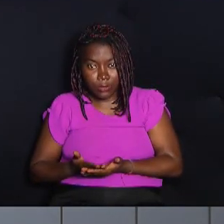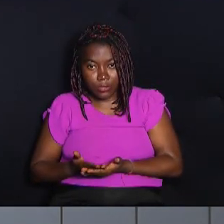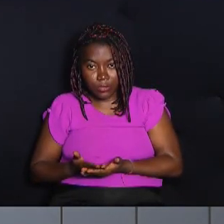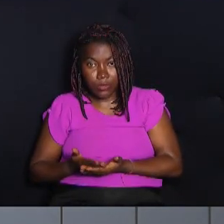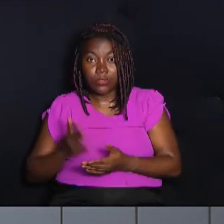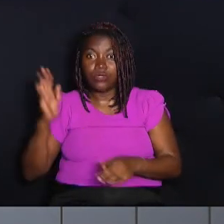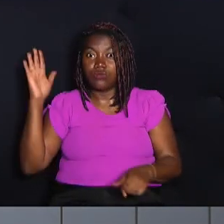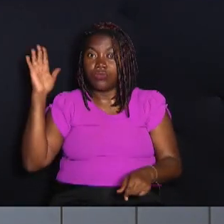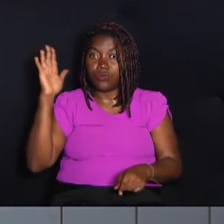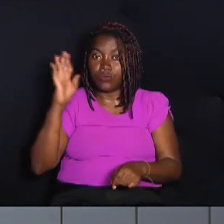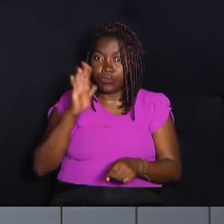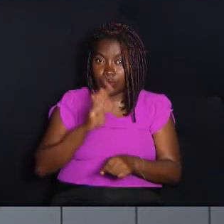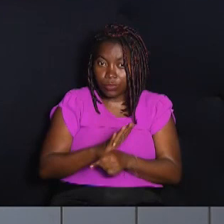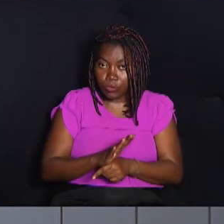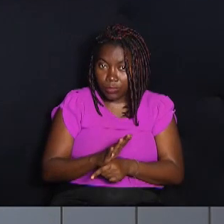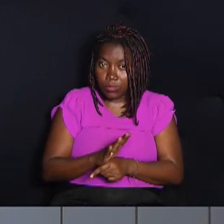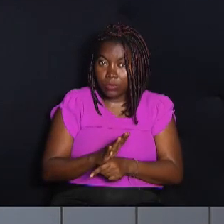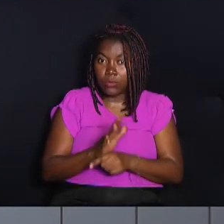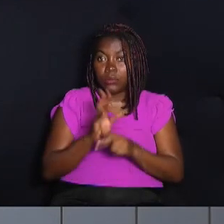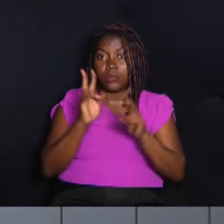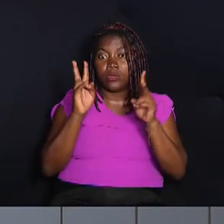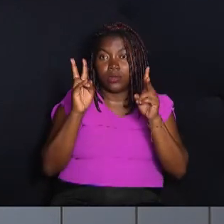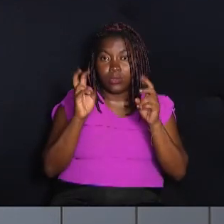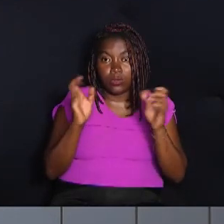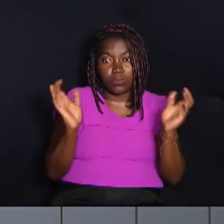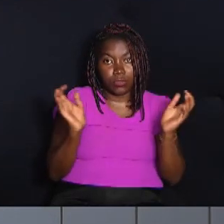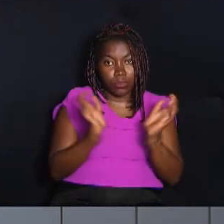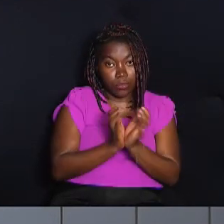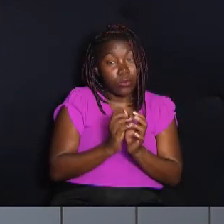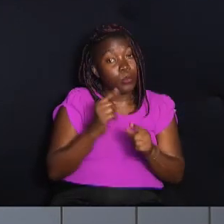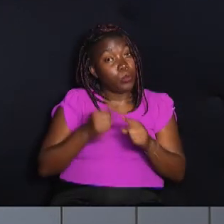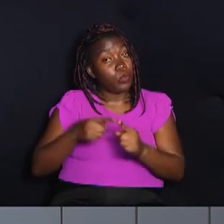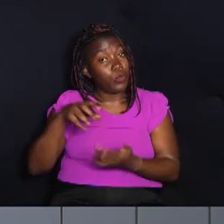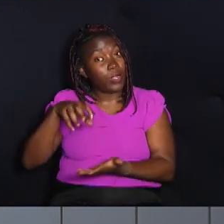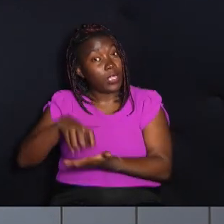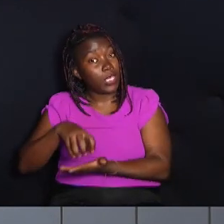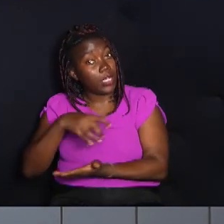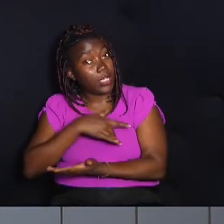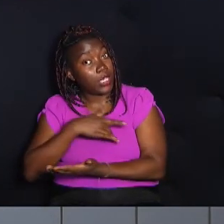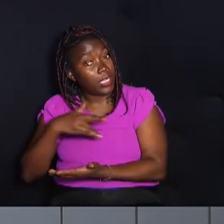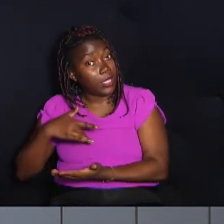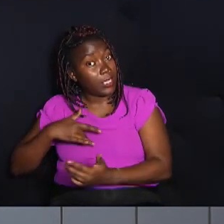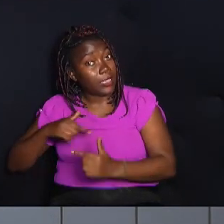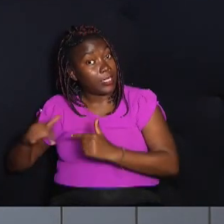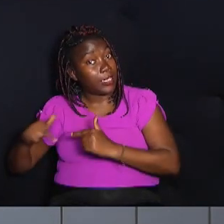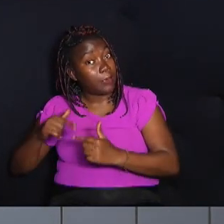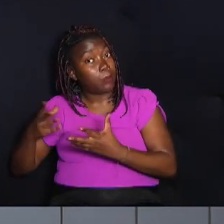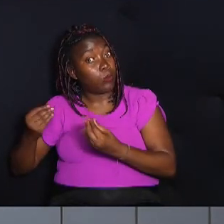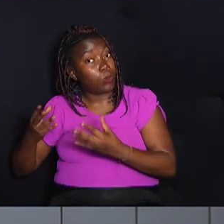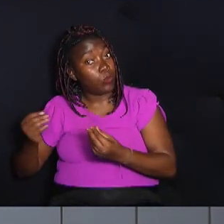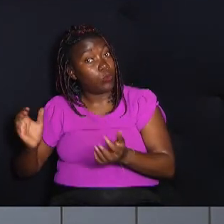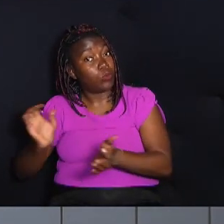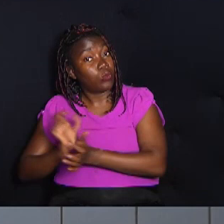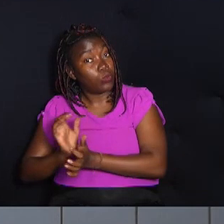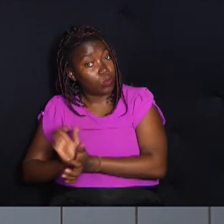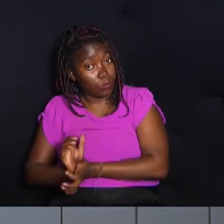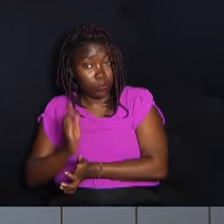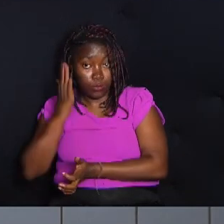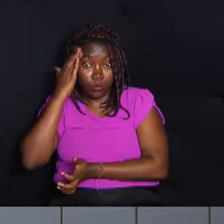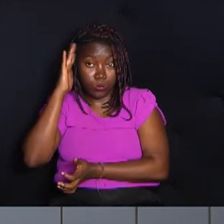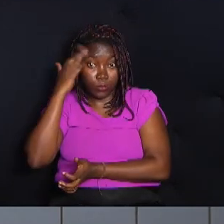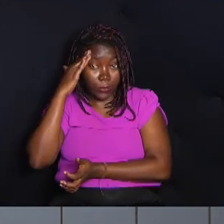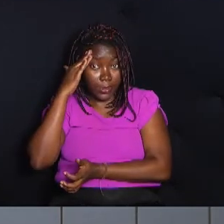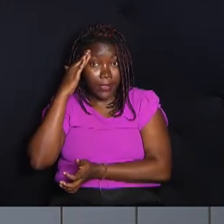ajuda em termos de grupos, porque os centros de saúde, eles trabalham muito com grupos, entende? E isso